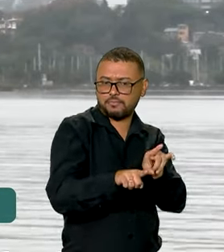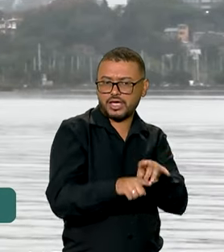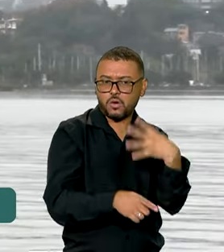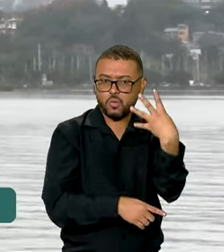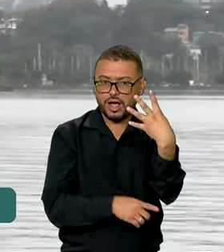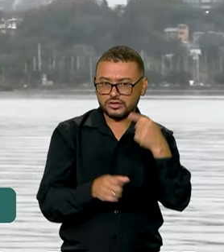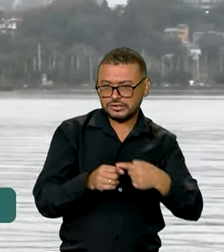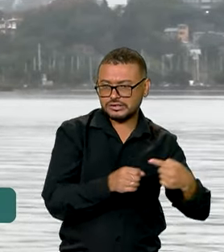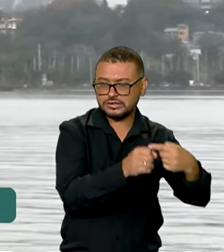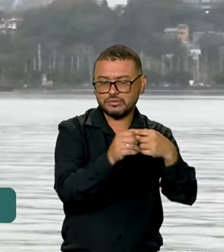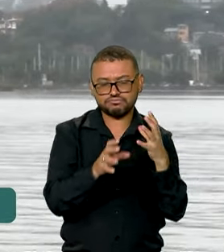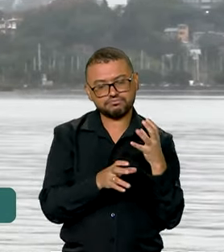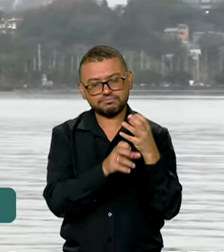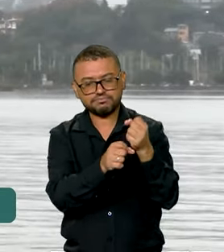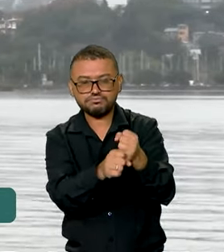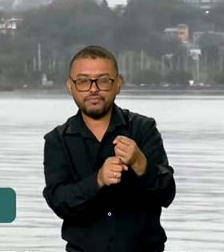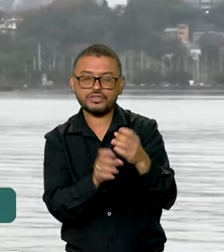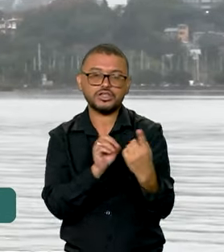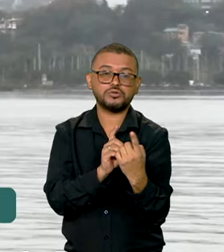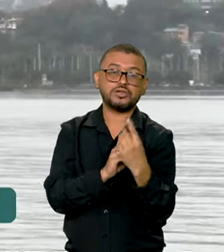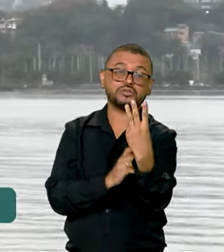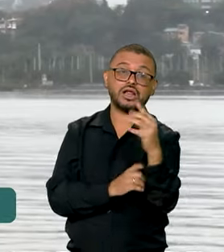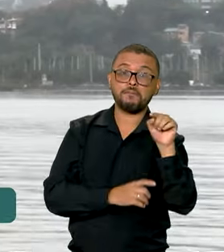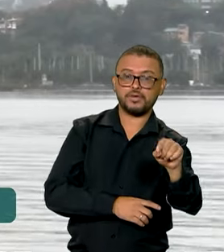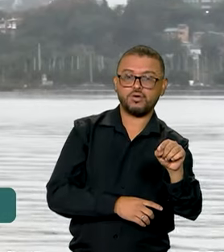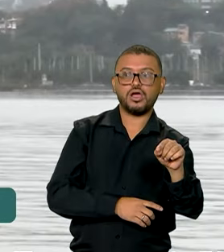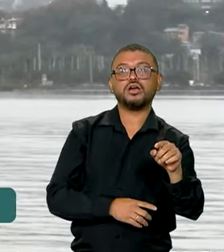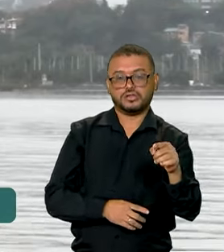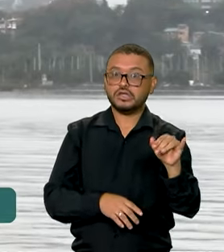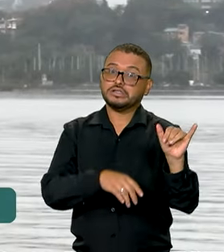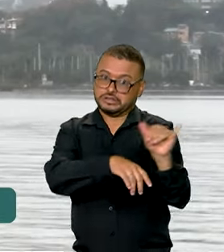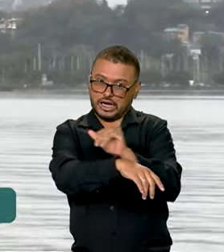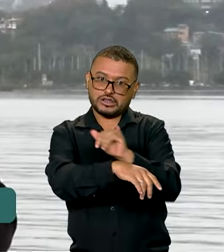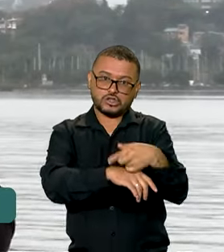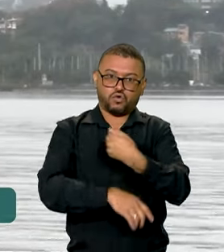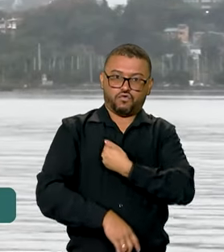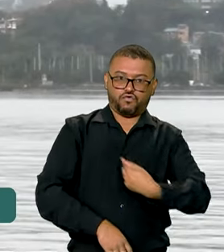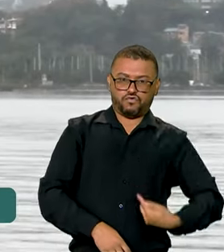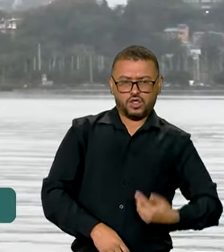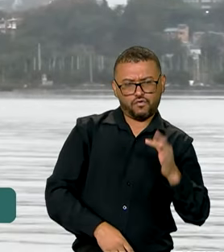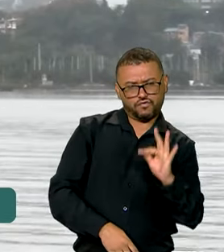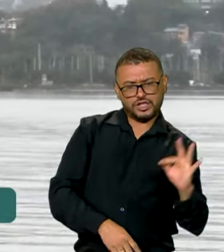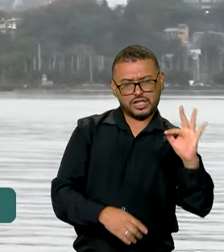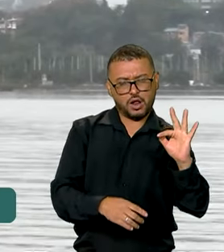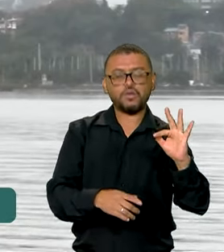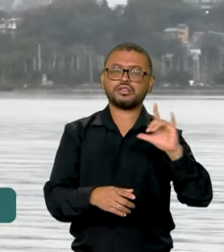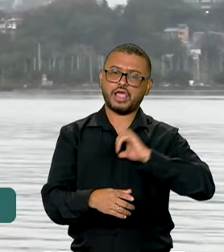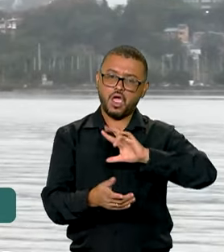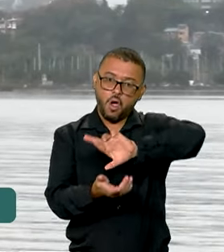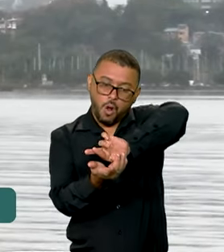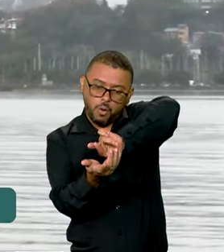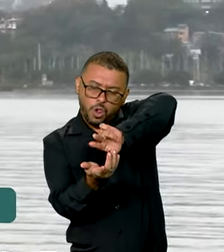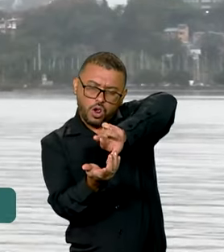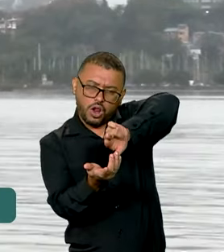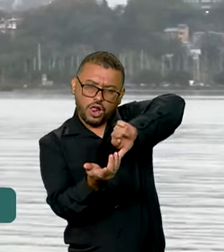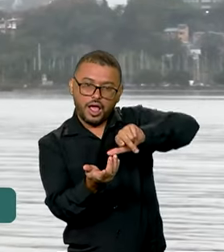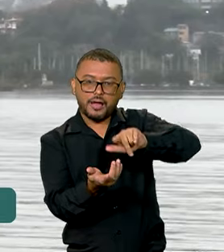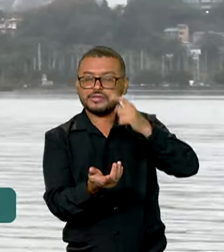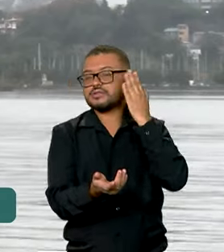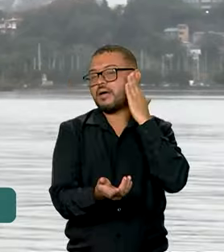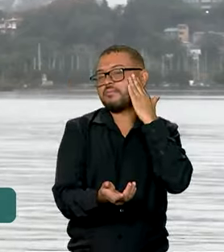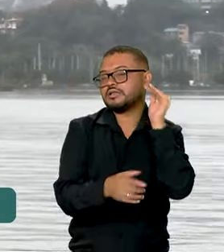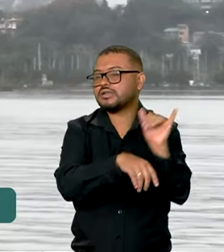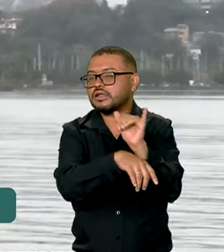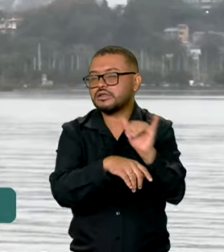4 municípios foram mais de 3 mil. Bom, Vanessa, as ações do governo federal são várias, né? Falando agora sobre as